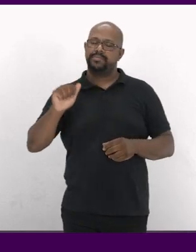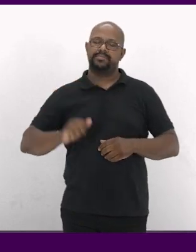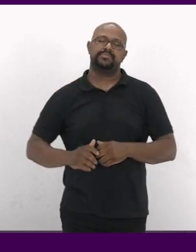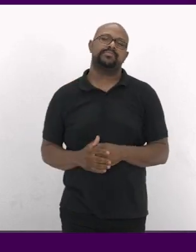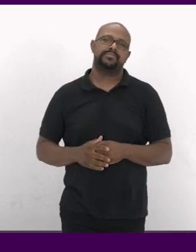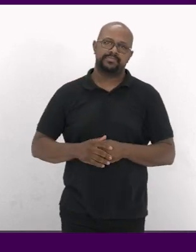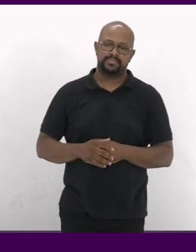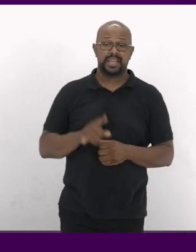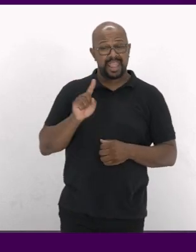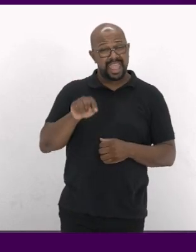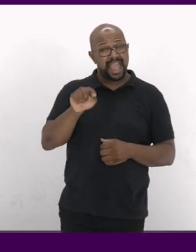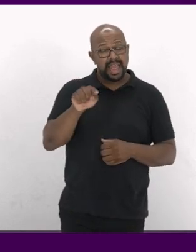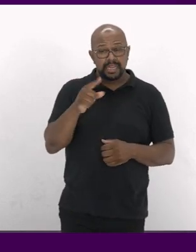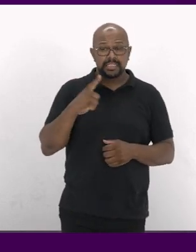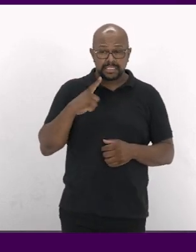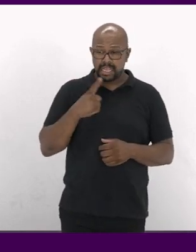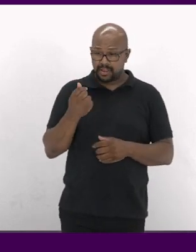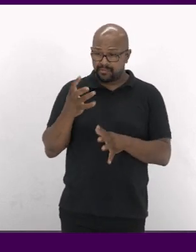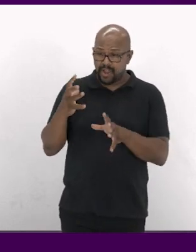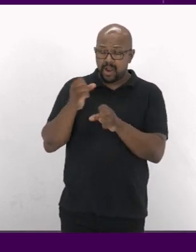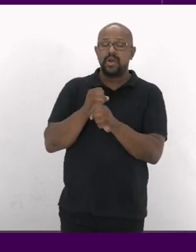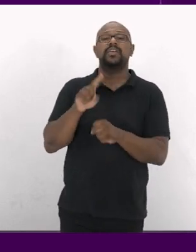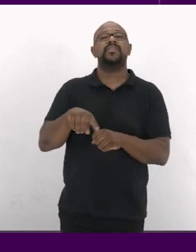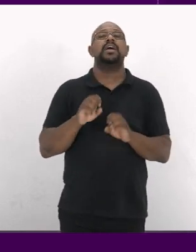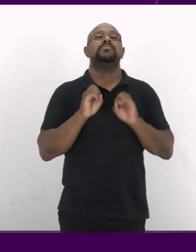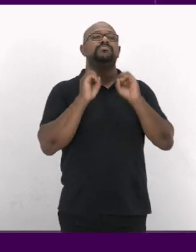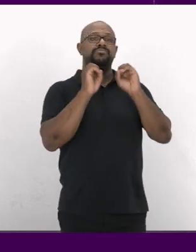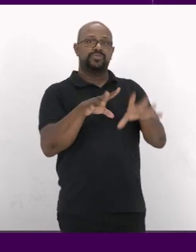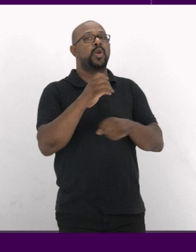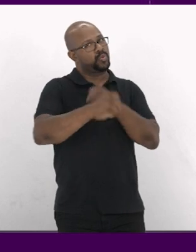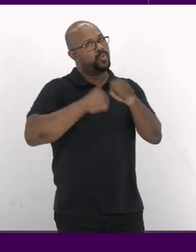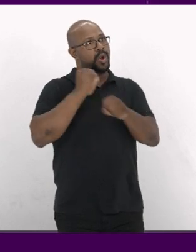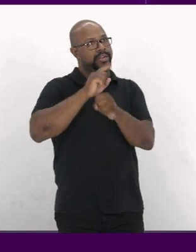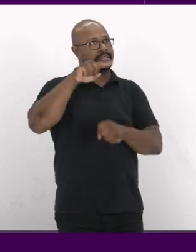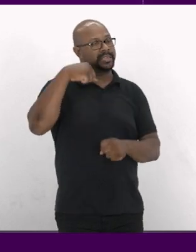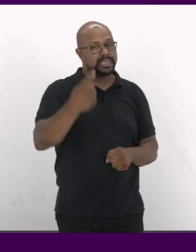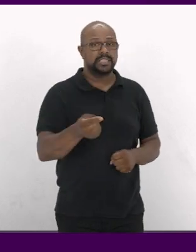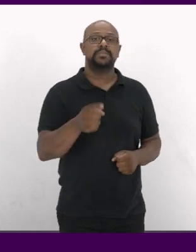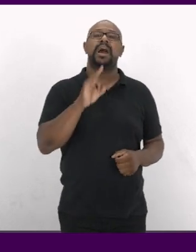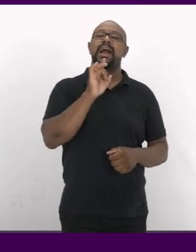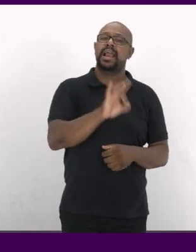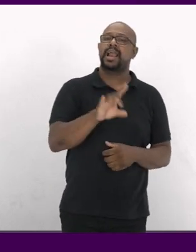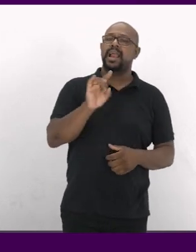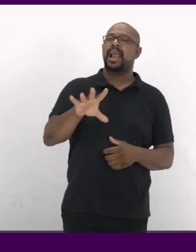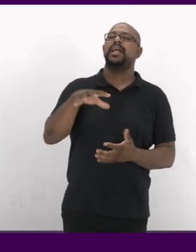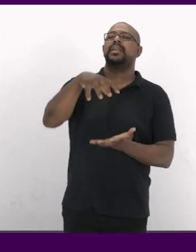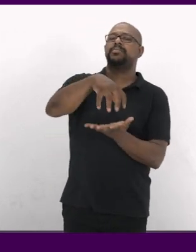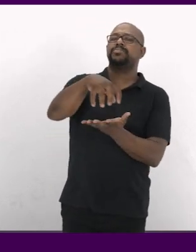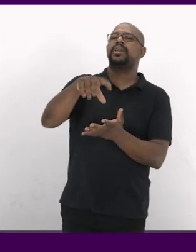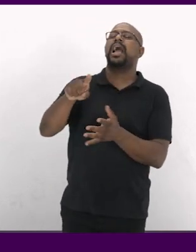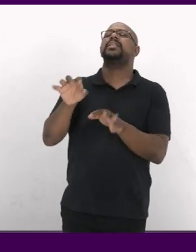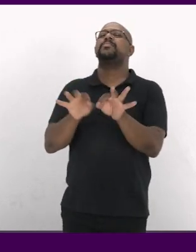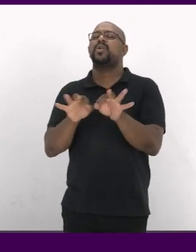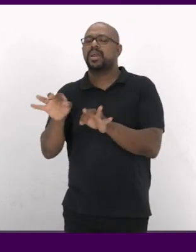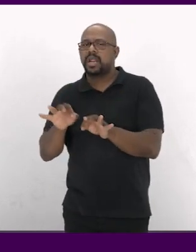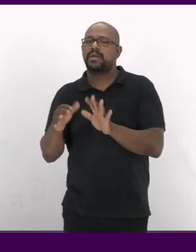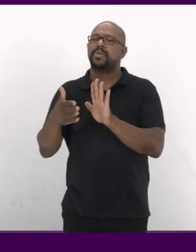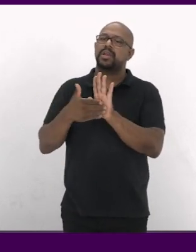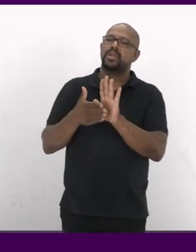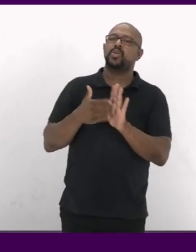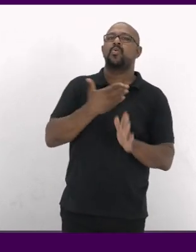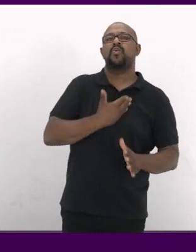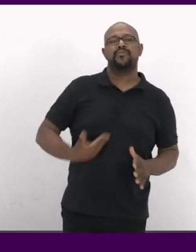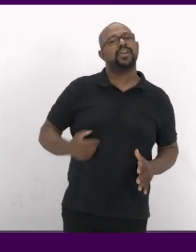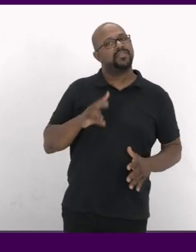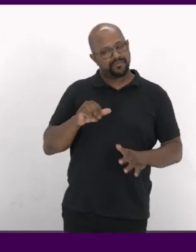LOA. É ali onde estão os valores que serão destinados no ano seguinte a cada órgão, a cada programa